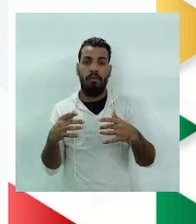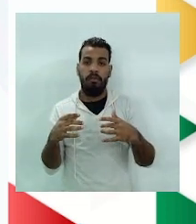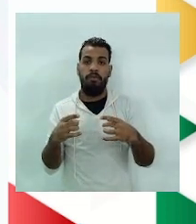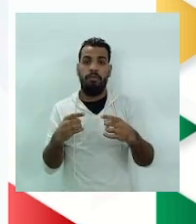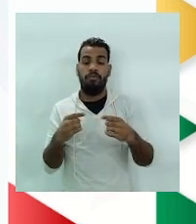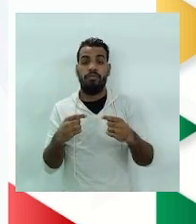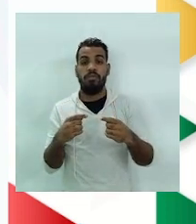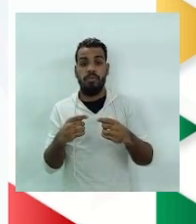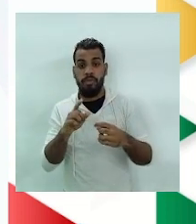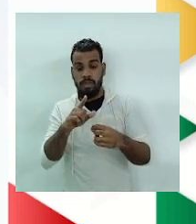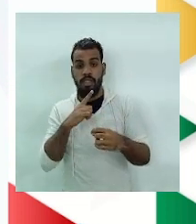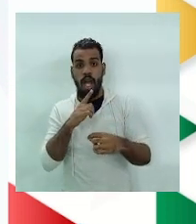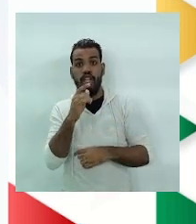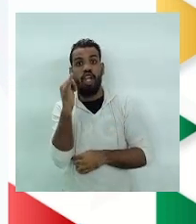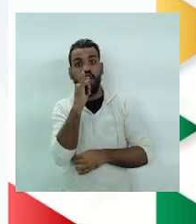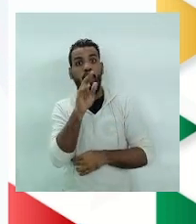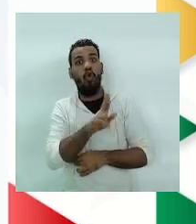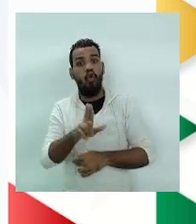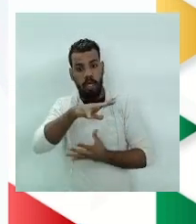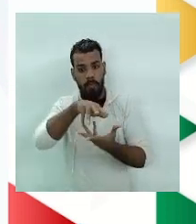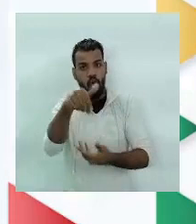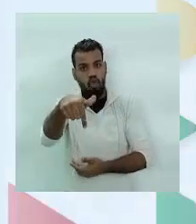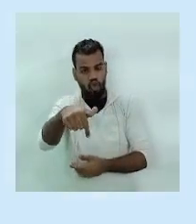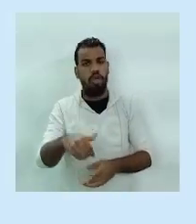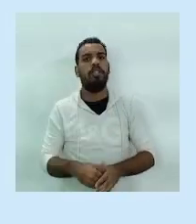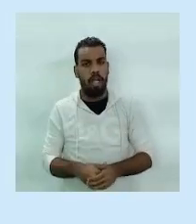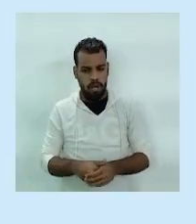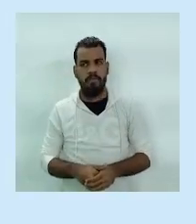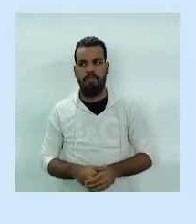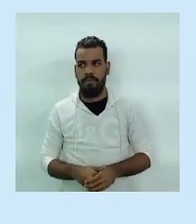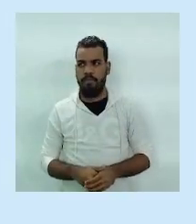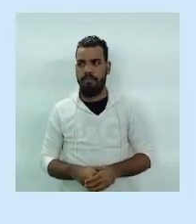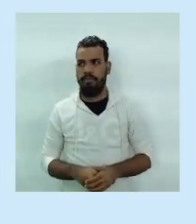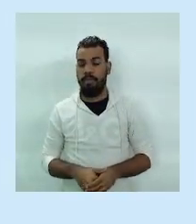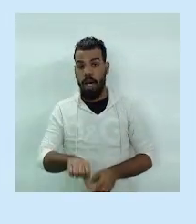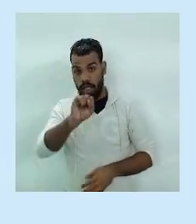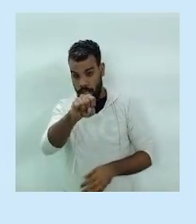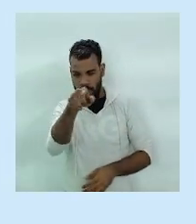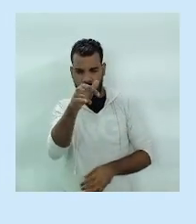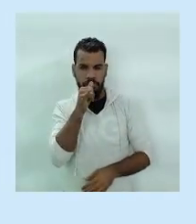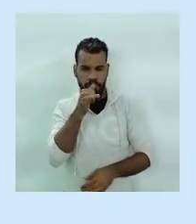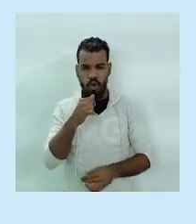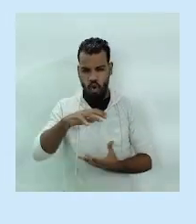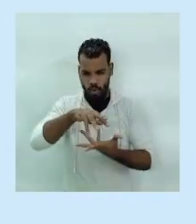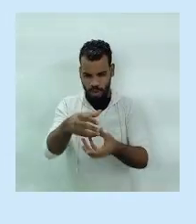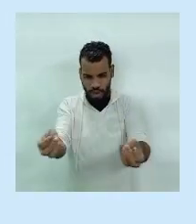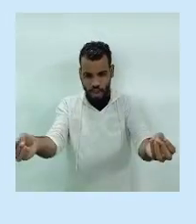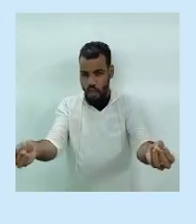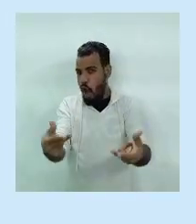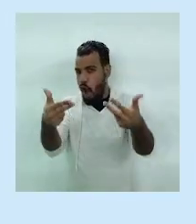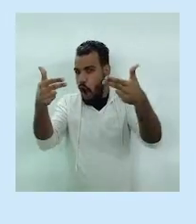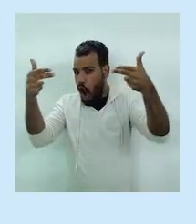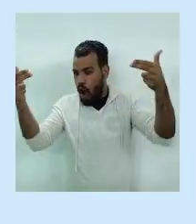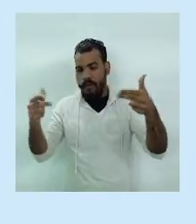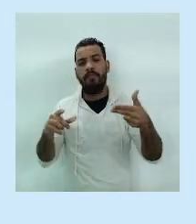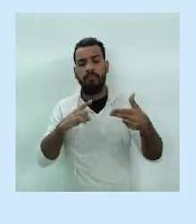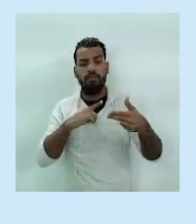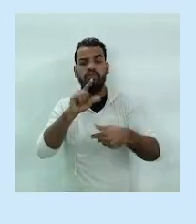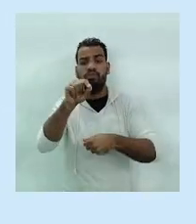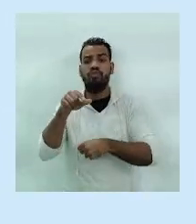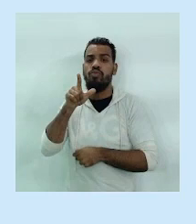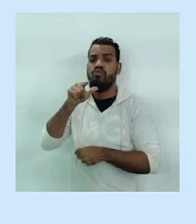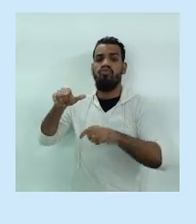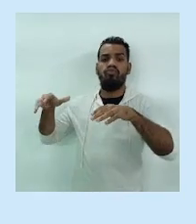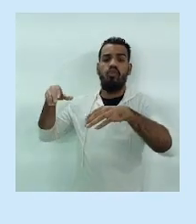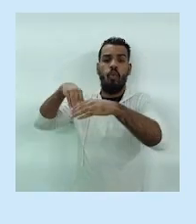as principais fontes de energia do mundo moderno. Se vocês observarem, no mundo moderno existem essas reservas, tá